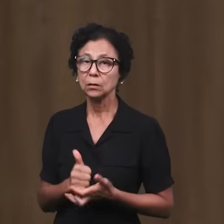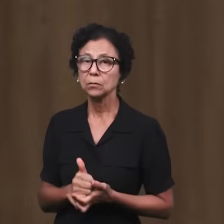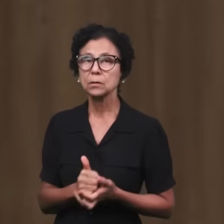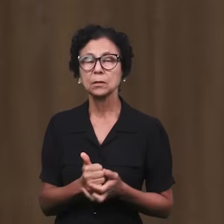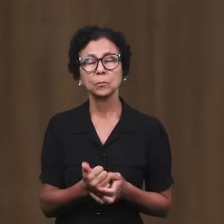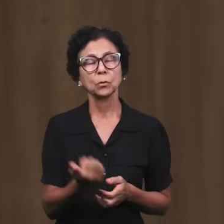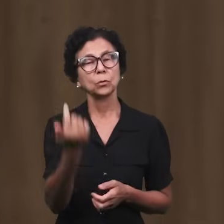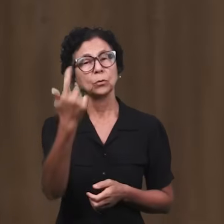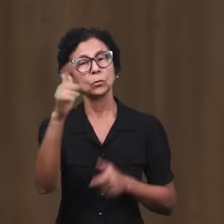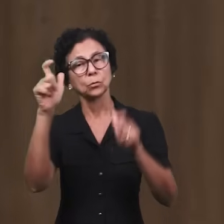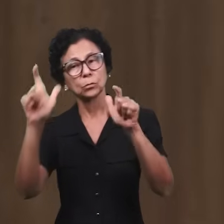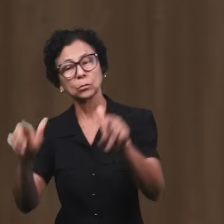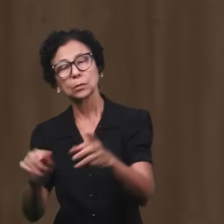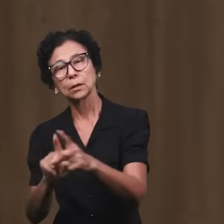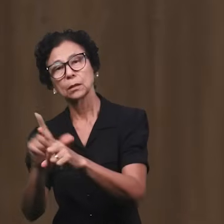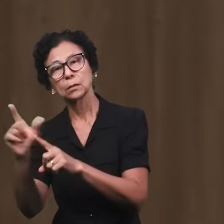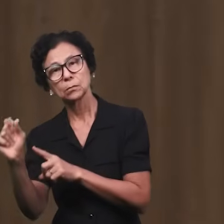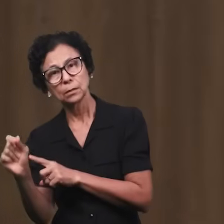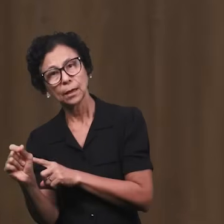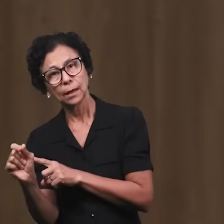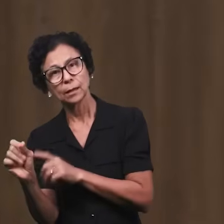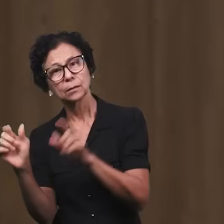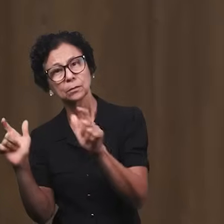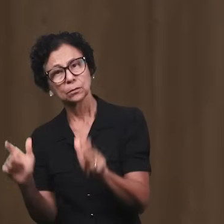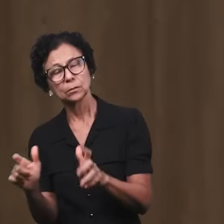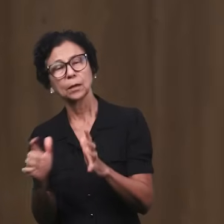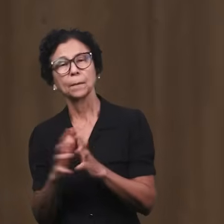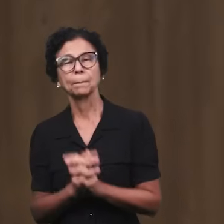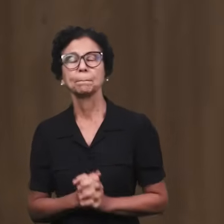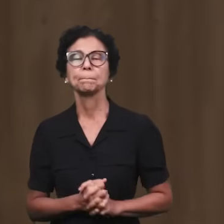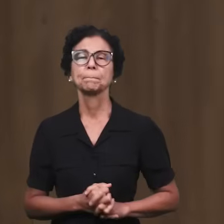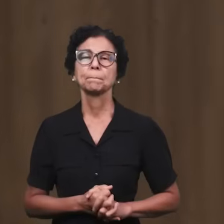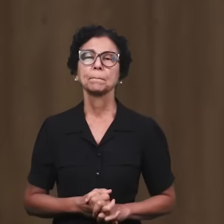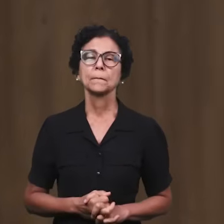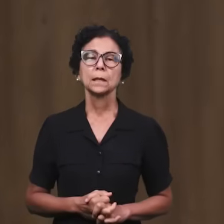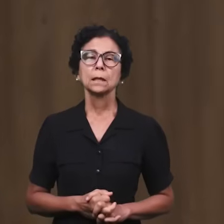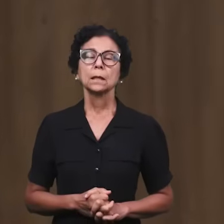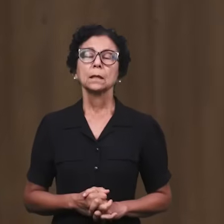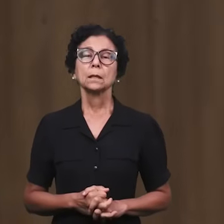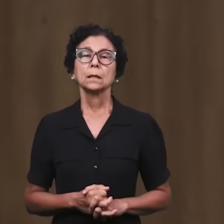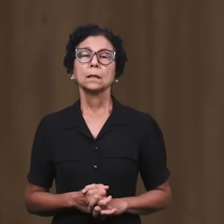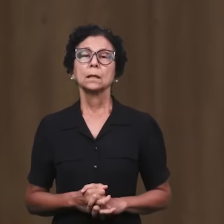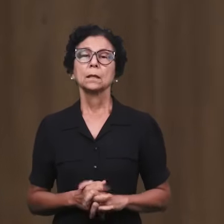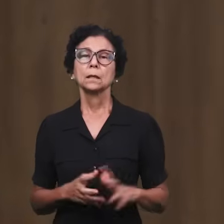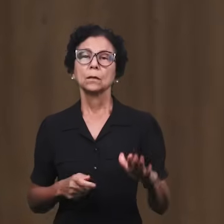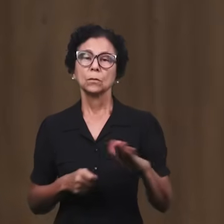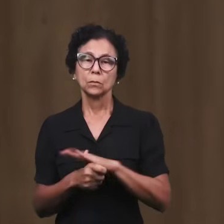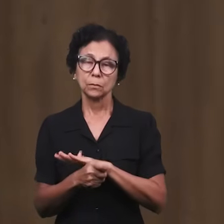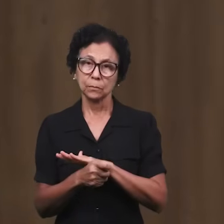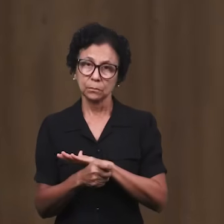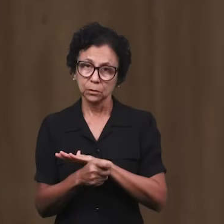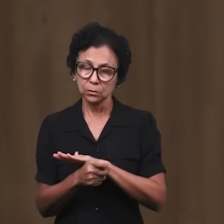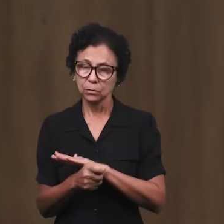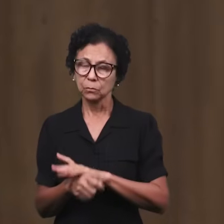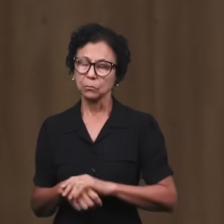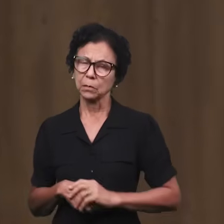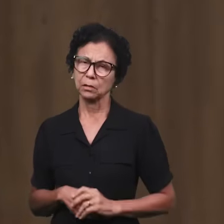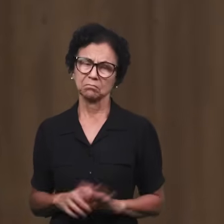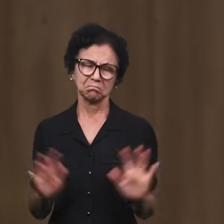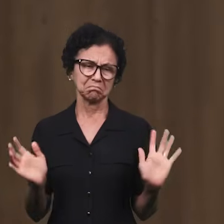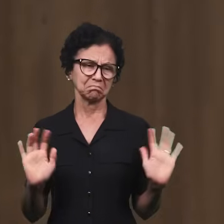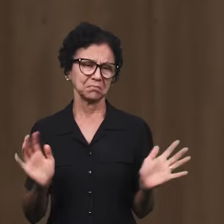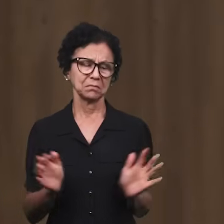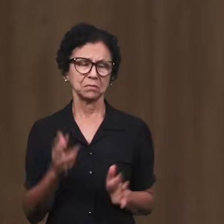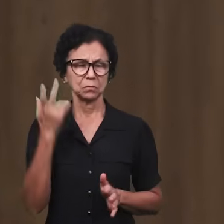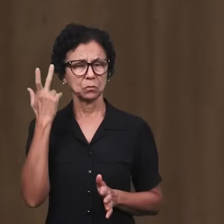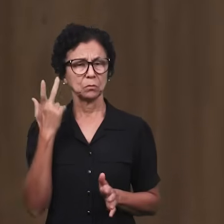alugar um imóvel para onde você vai. Então você é bem flexível. Então, o investimento não vai te prender ali à cidade ou